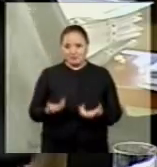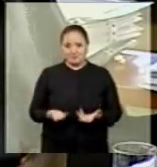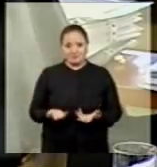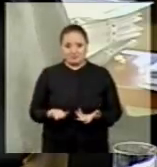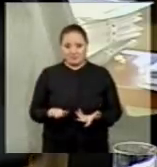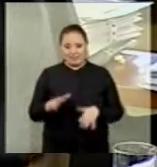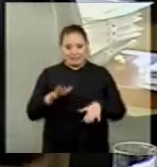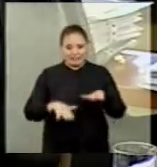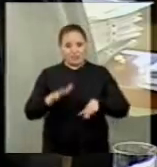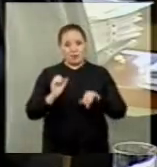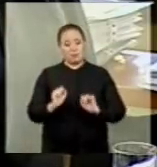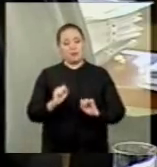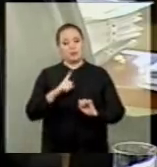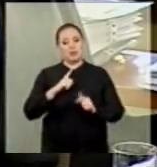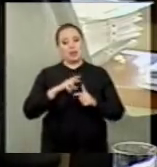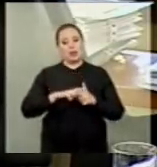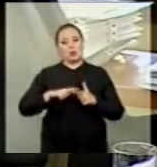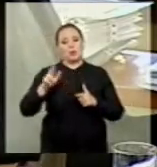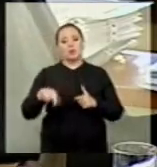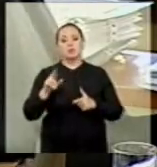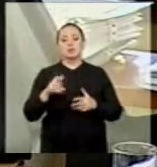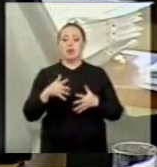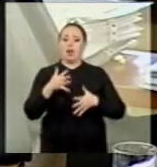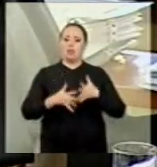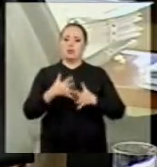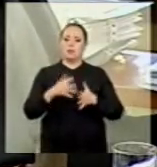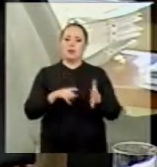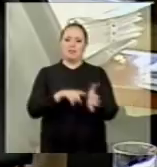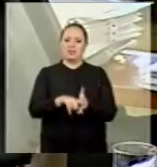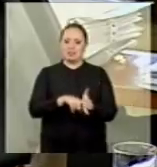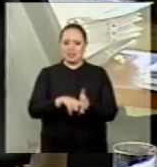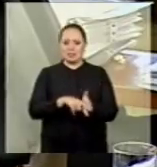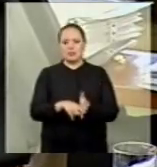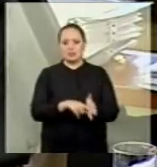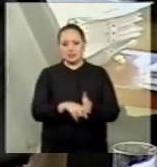que talvez possa ter como consequência atrapalhar as investigações.